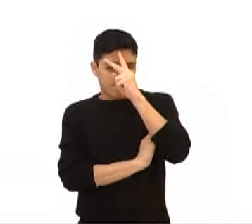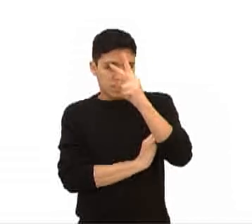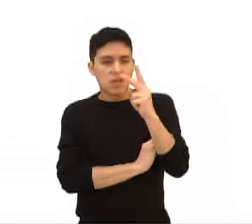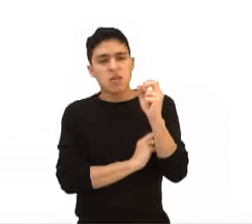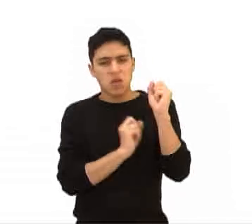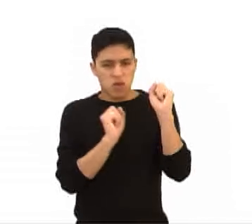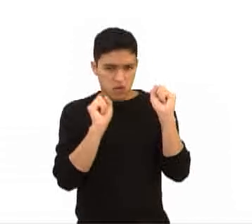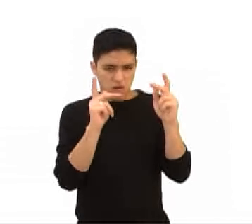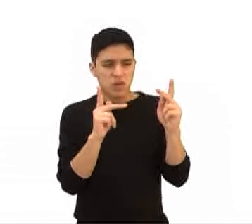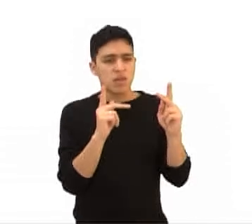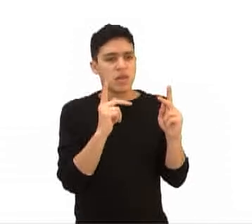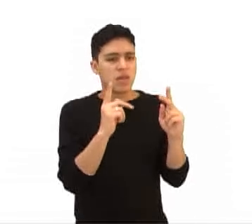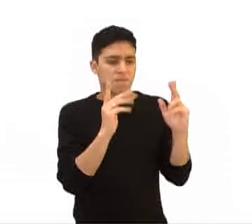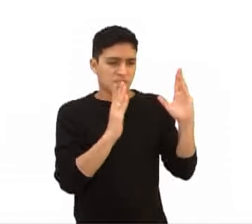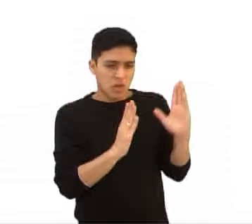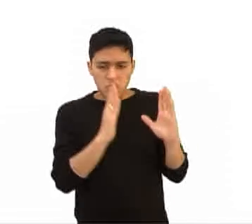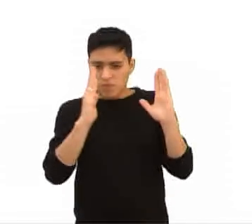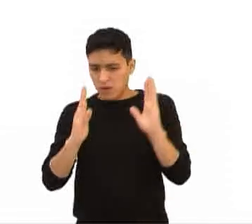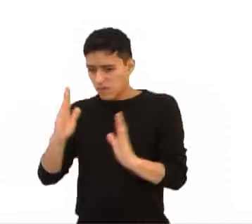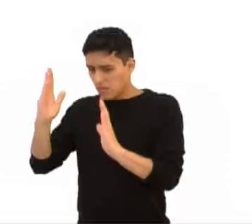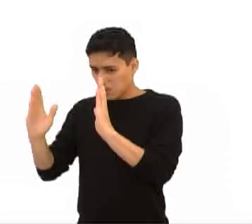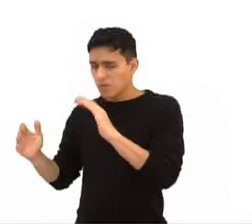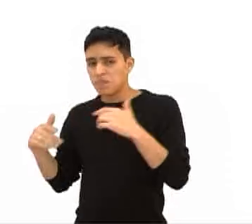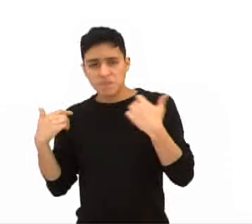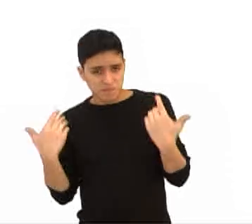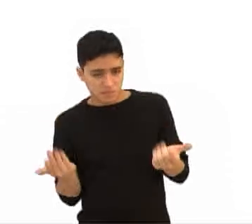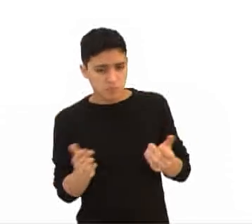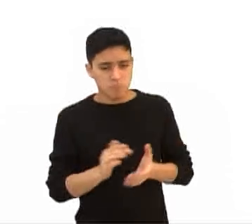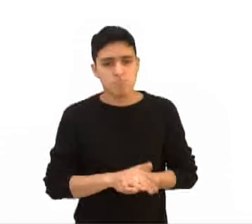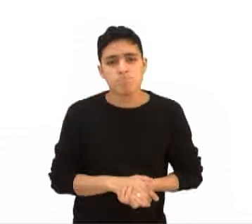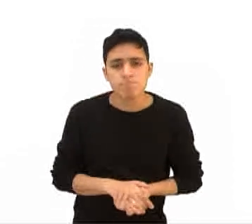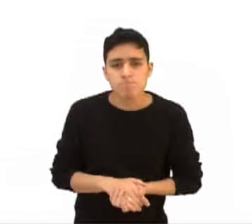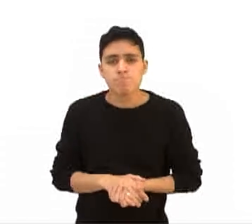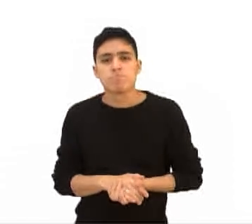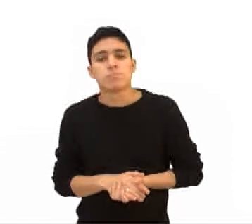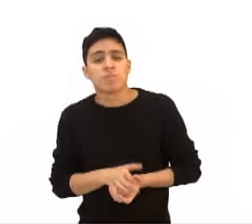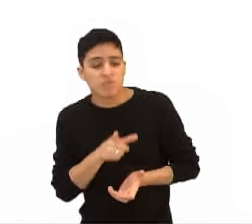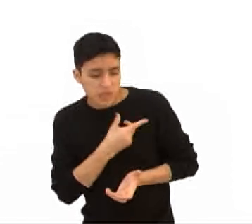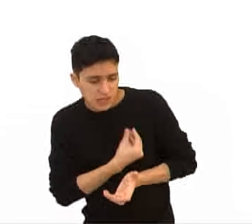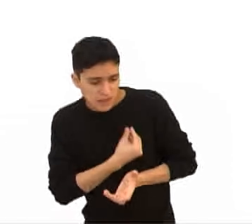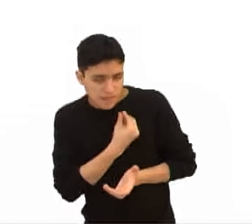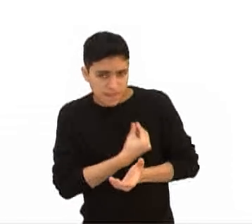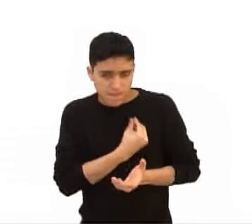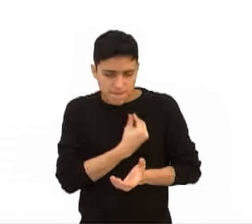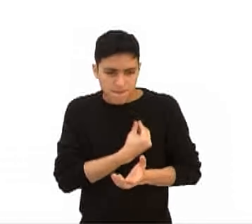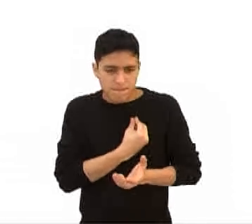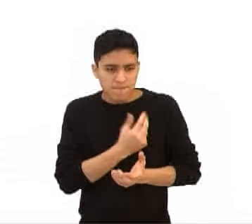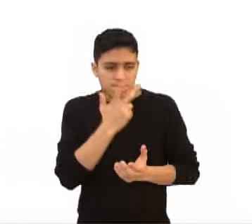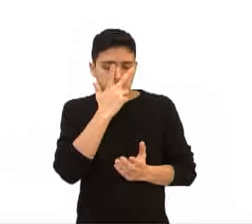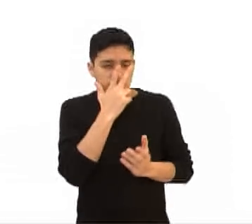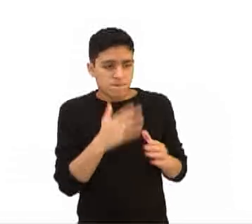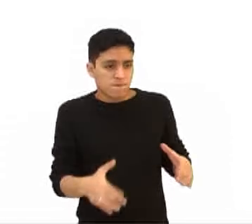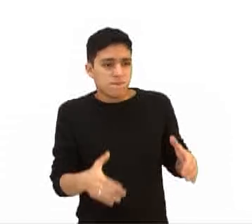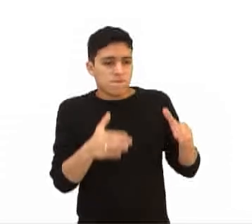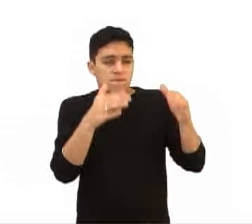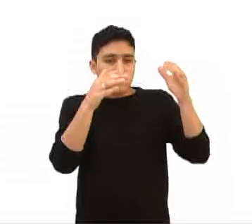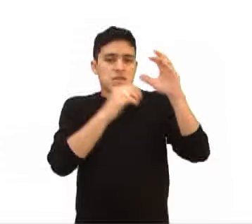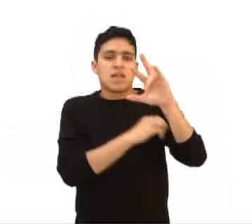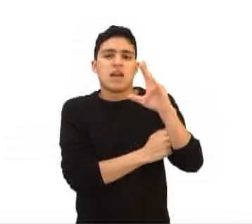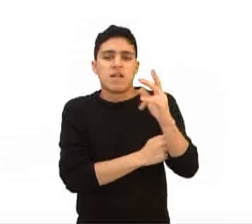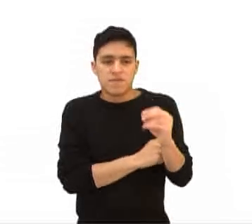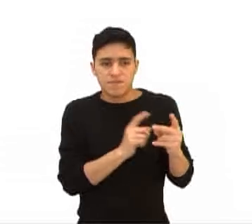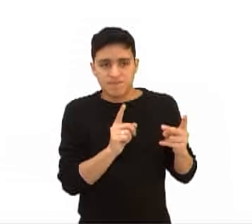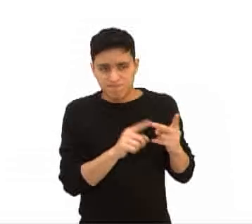estações do ano, é o fato de a existência de árvores como o carvalho, bordôs, faias